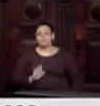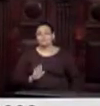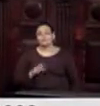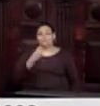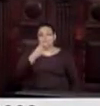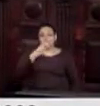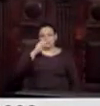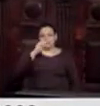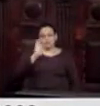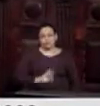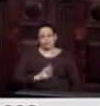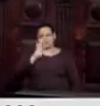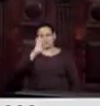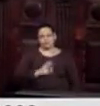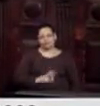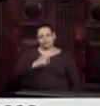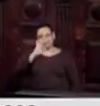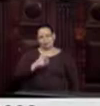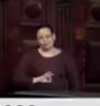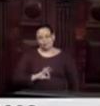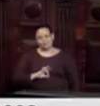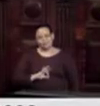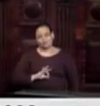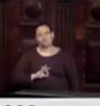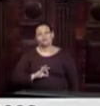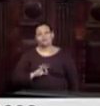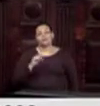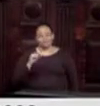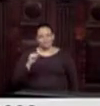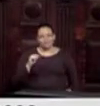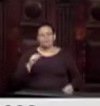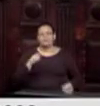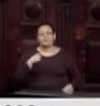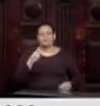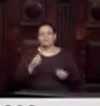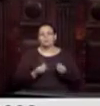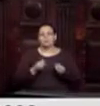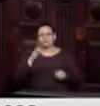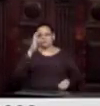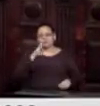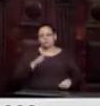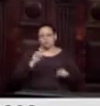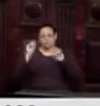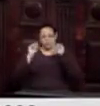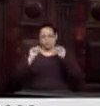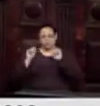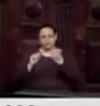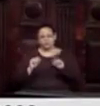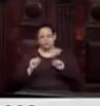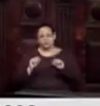com 30%. A questão do conteúdo nacional.